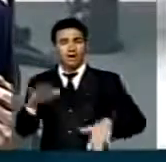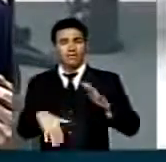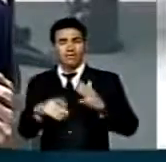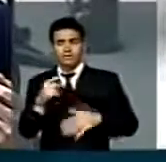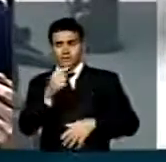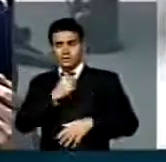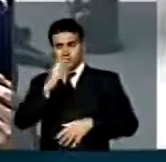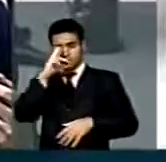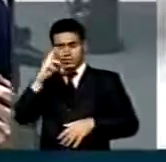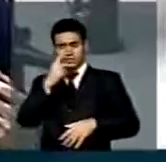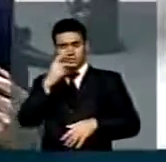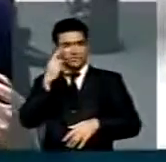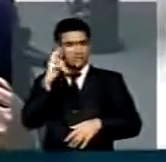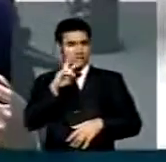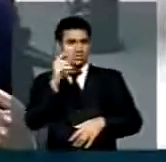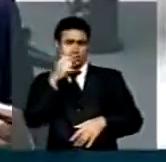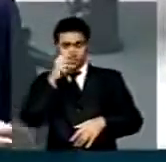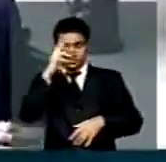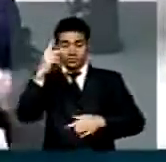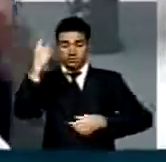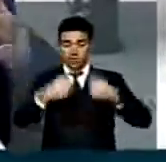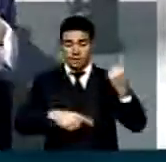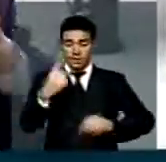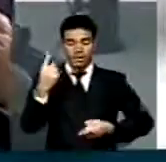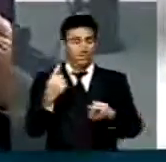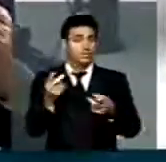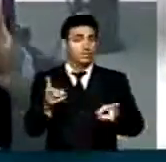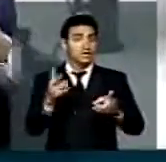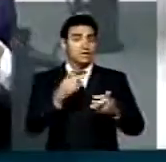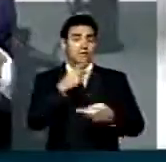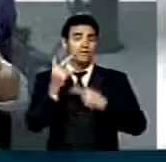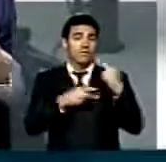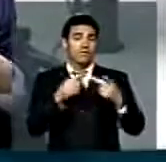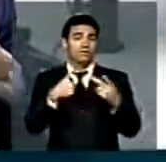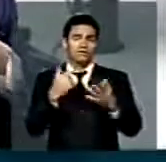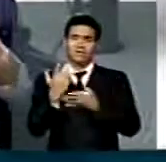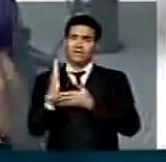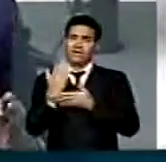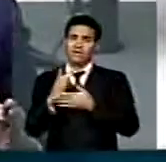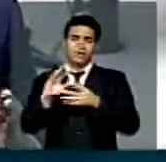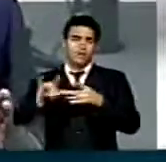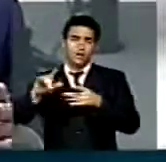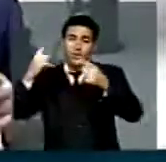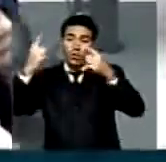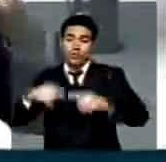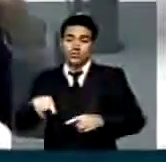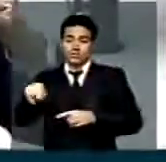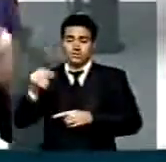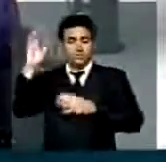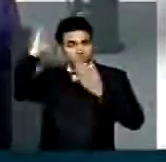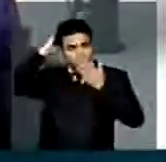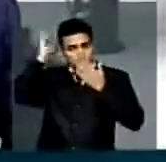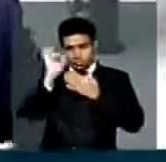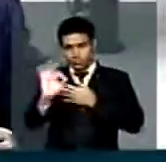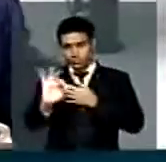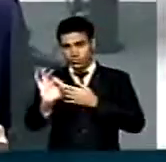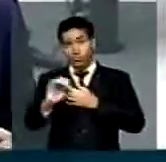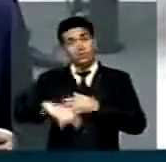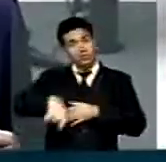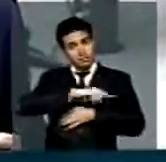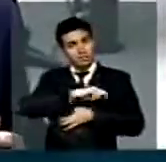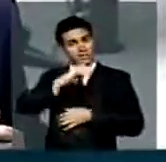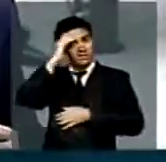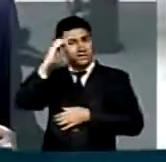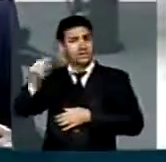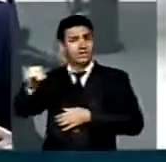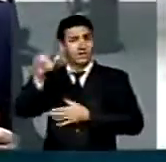Vossa Excelência debater, Vossa Excelência com outros, sempre dizendo que não é nada contra os índios. Nós temos que respeitar os nossos